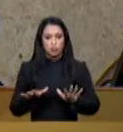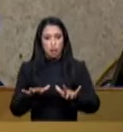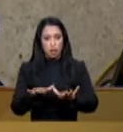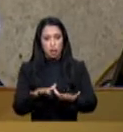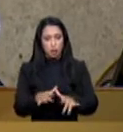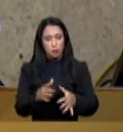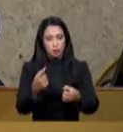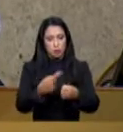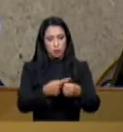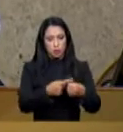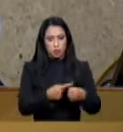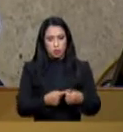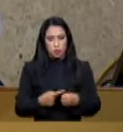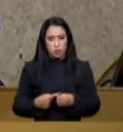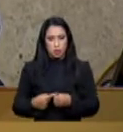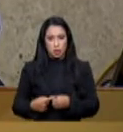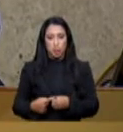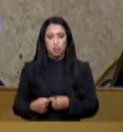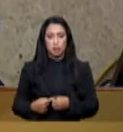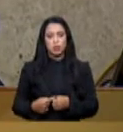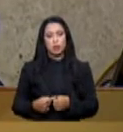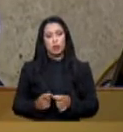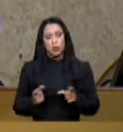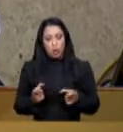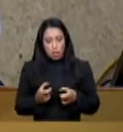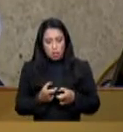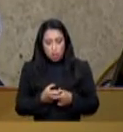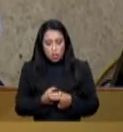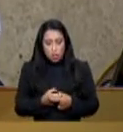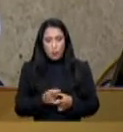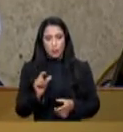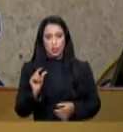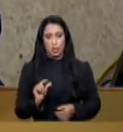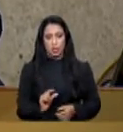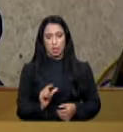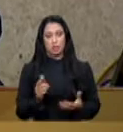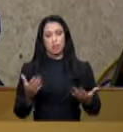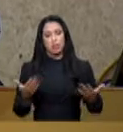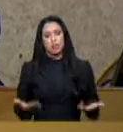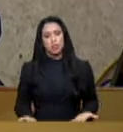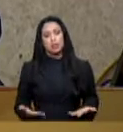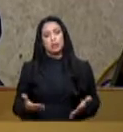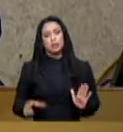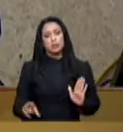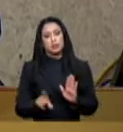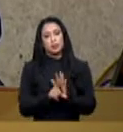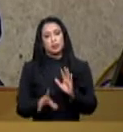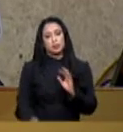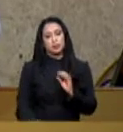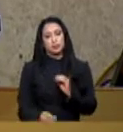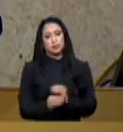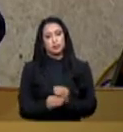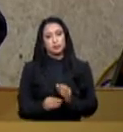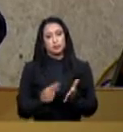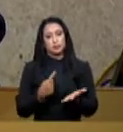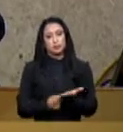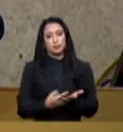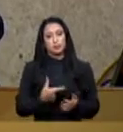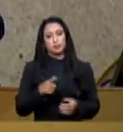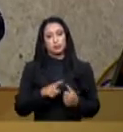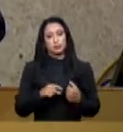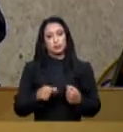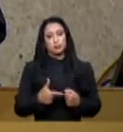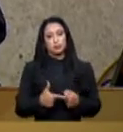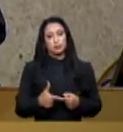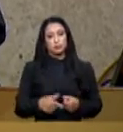ou micro-região, unidade instituída pelos Estados, mediante lei complementar, de acordo com o artigo